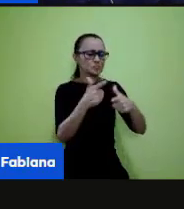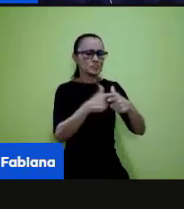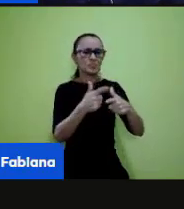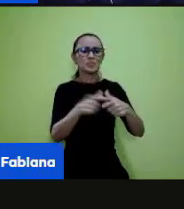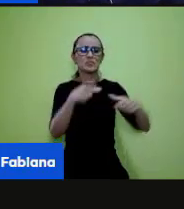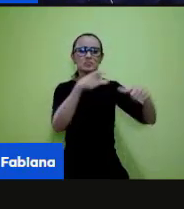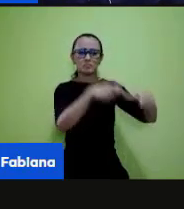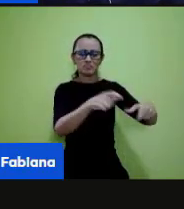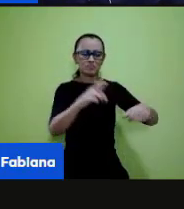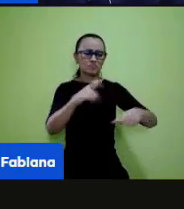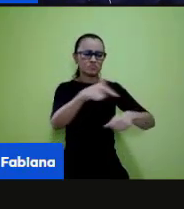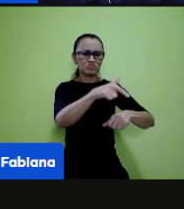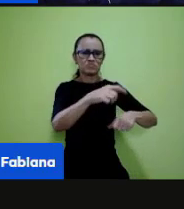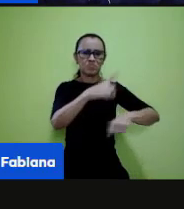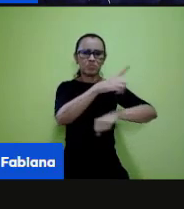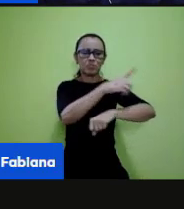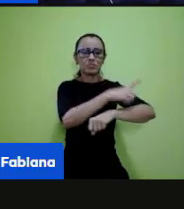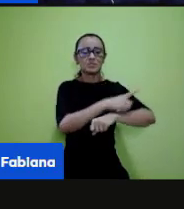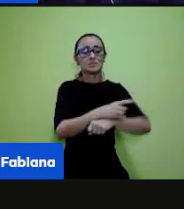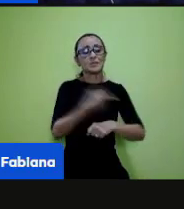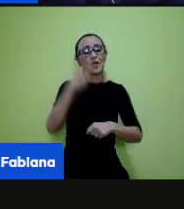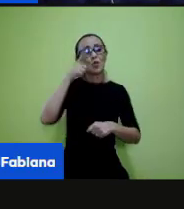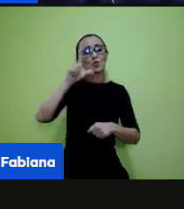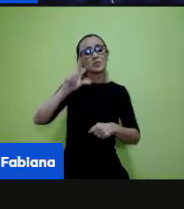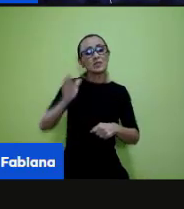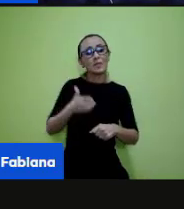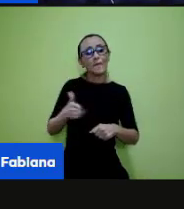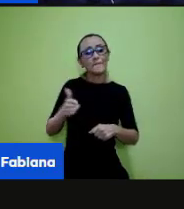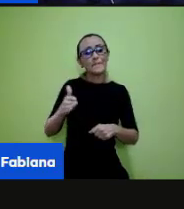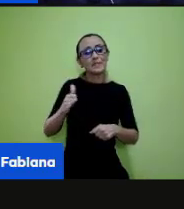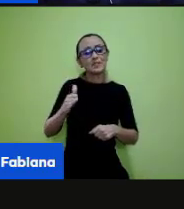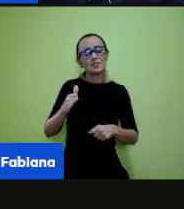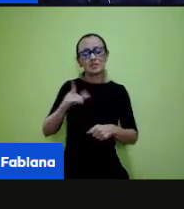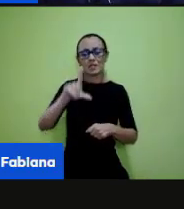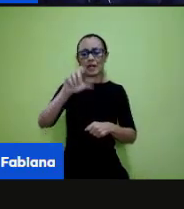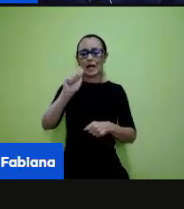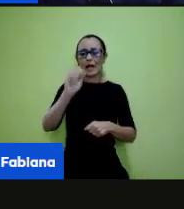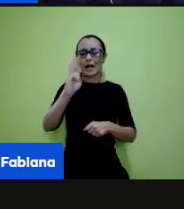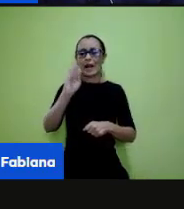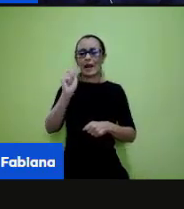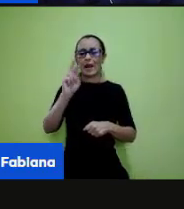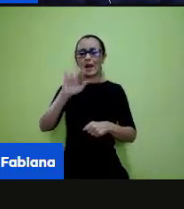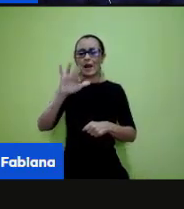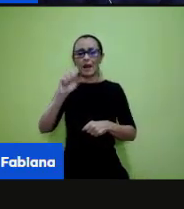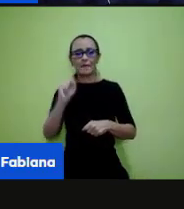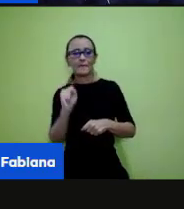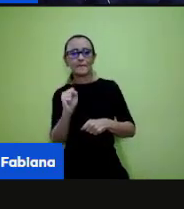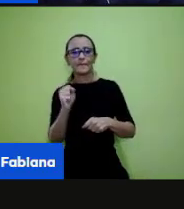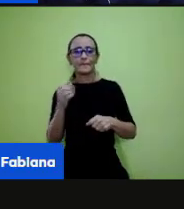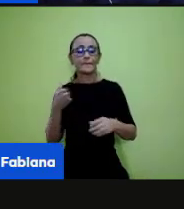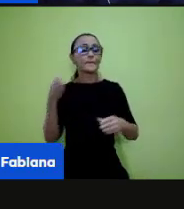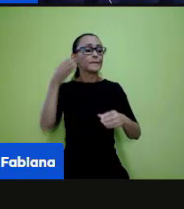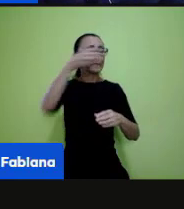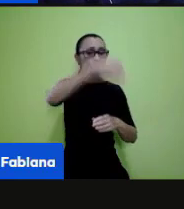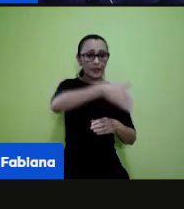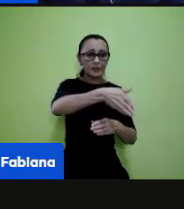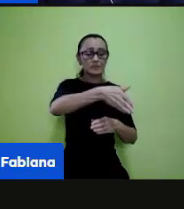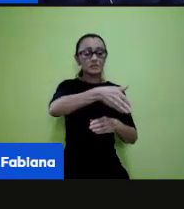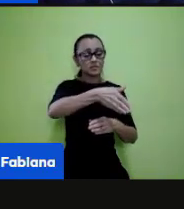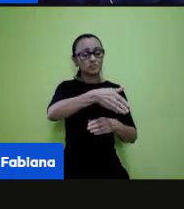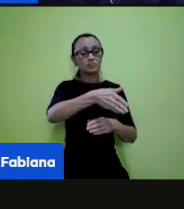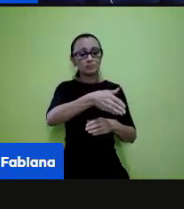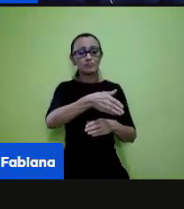e conseguimos peixes, lambaris, e aí esses peixes são larvófagos, né? Os peixes de escamas pequenos